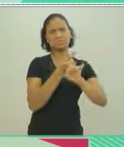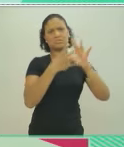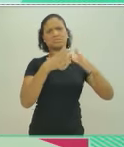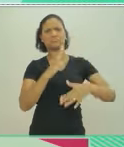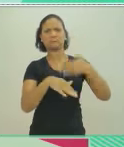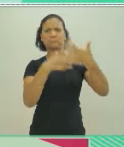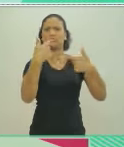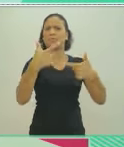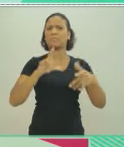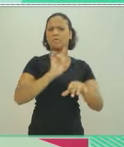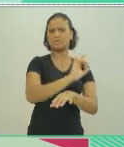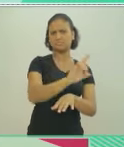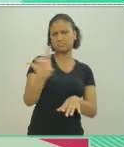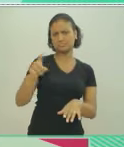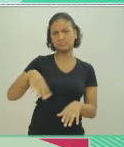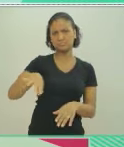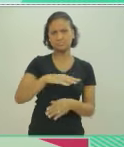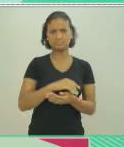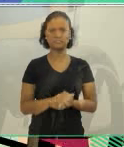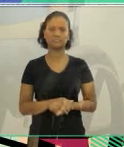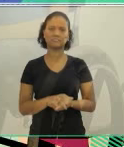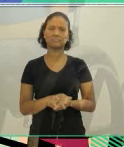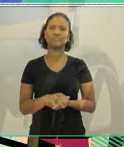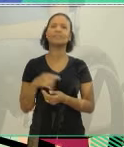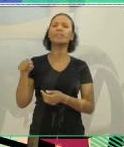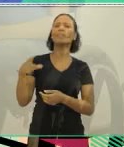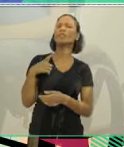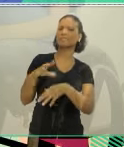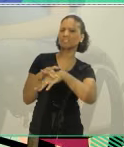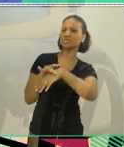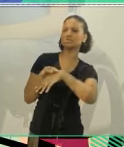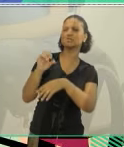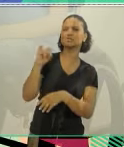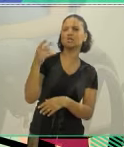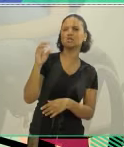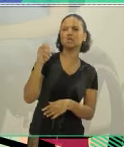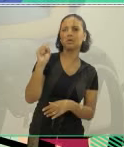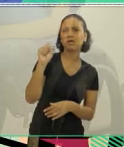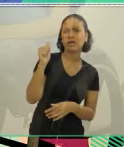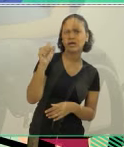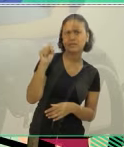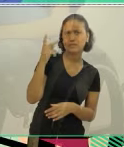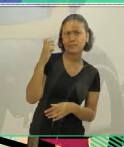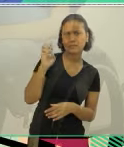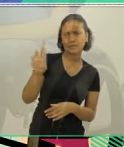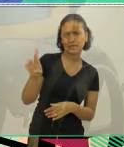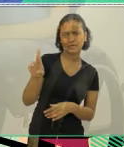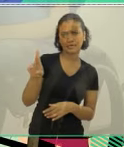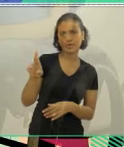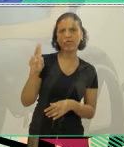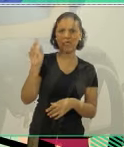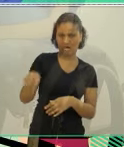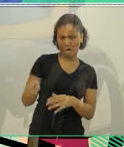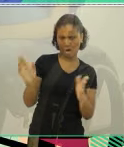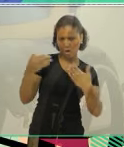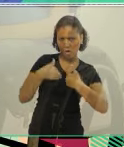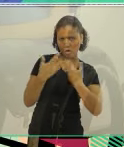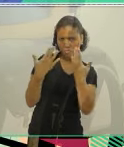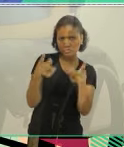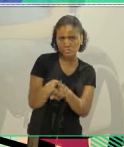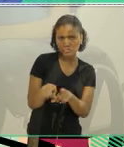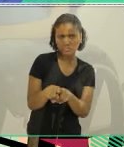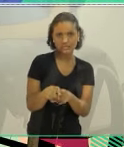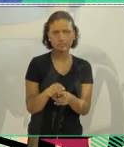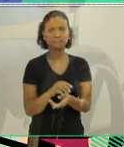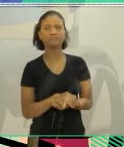ano com os trabalhos mais bem feitos nesse sentido. E a síndrome de Asperger é autismo também? A gente